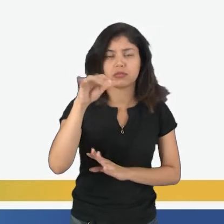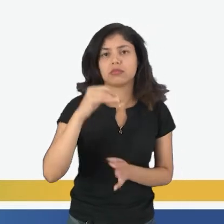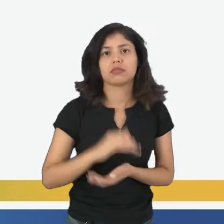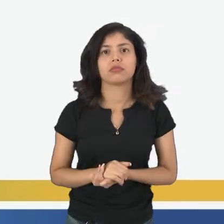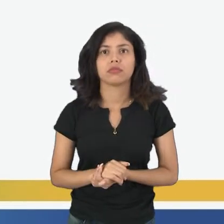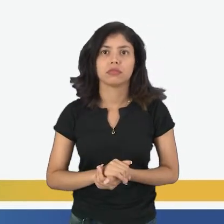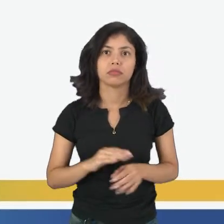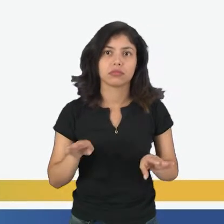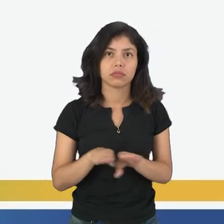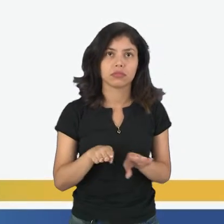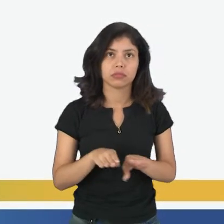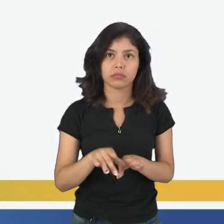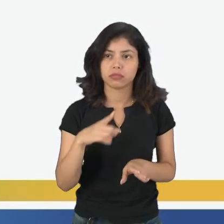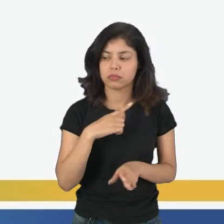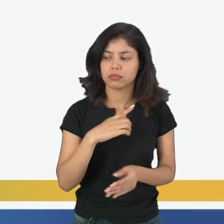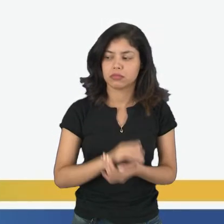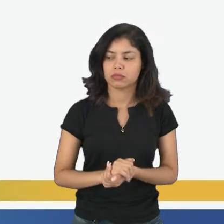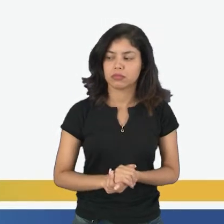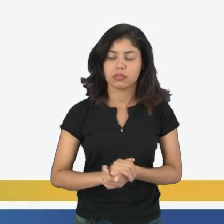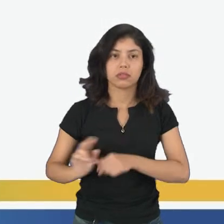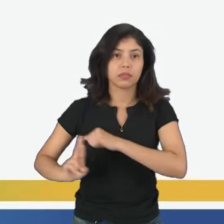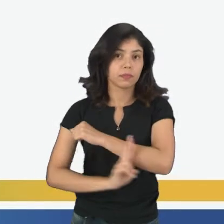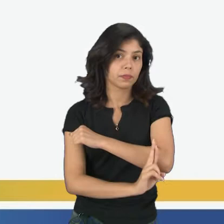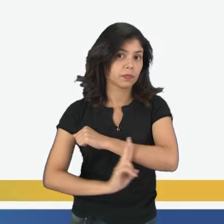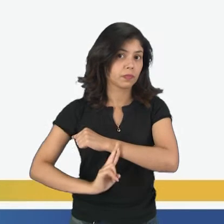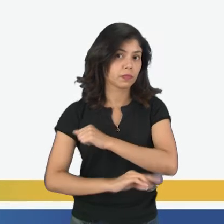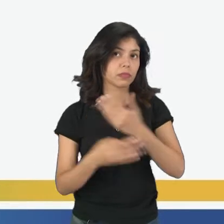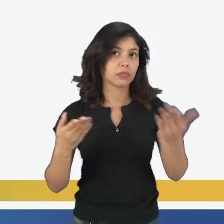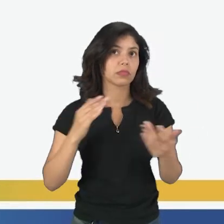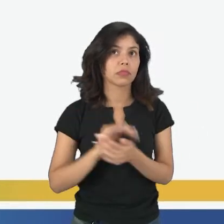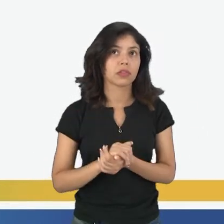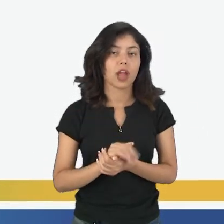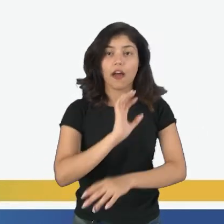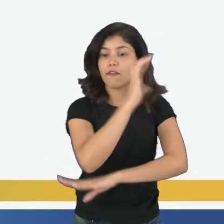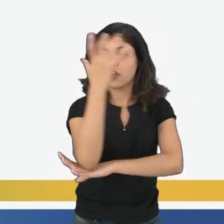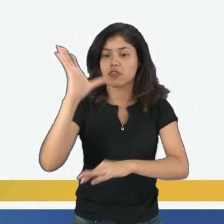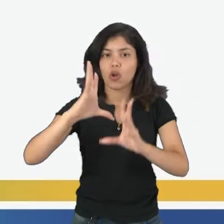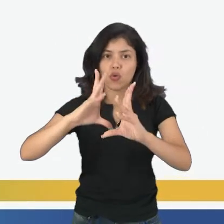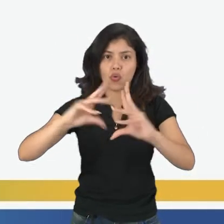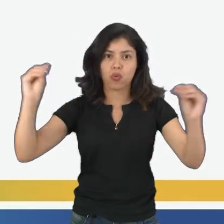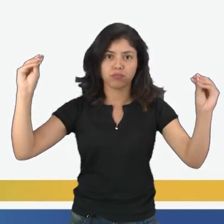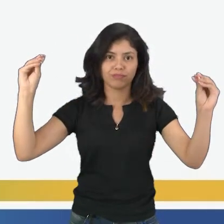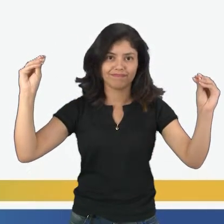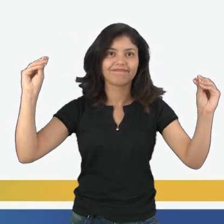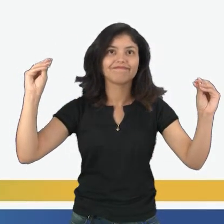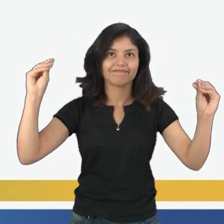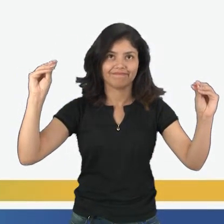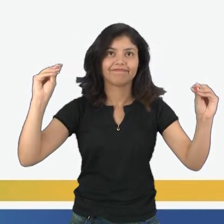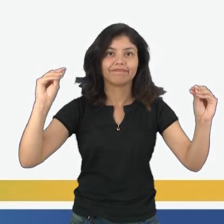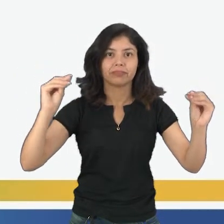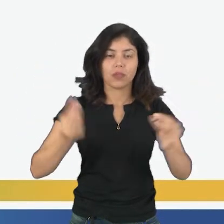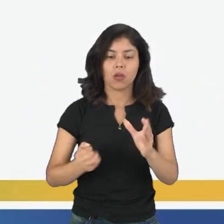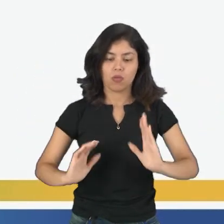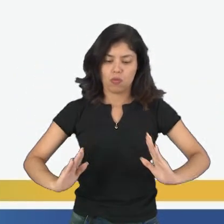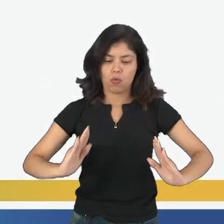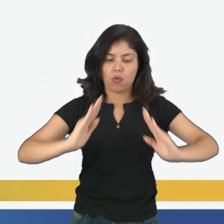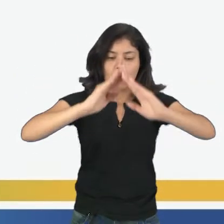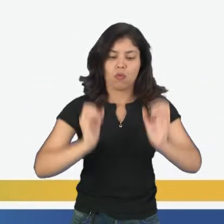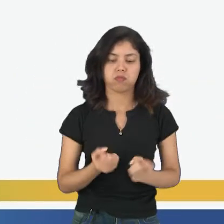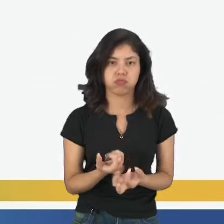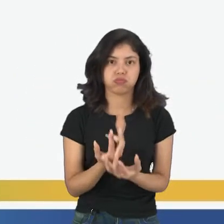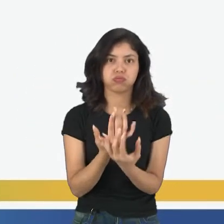Tem aí o resto de floresta que foi dizimada, uma parte da floresta por ação vulcânica, né? As